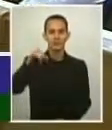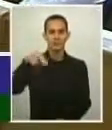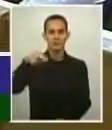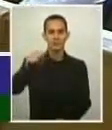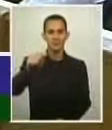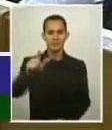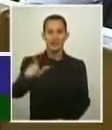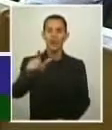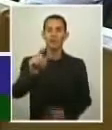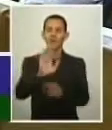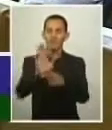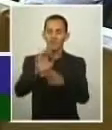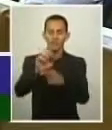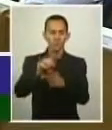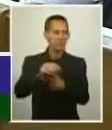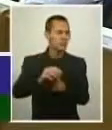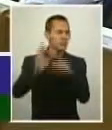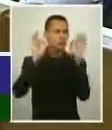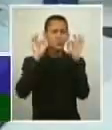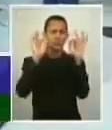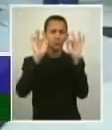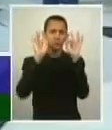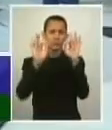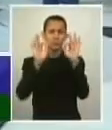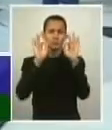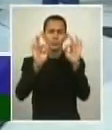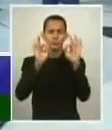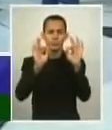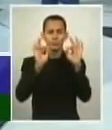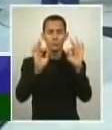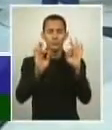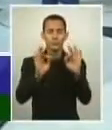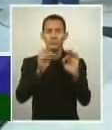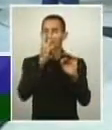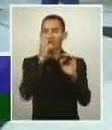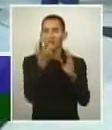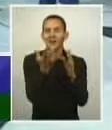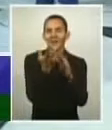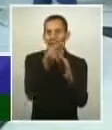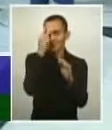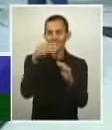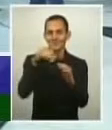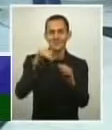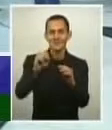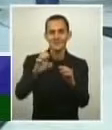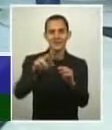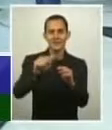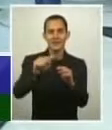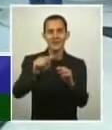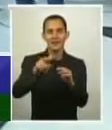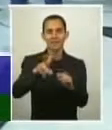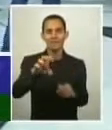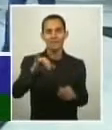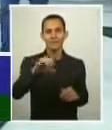e esse filme é magnífico e é equivalente aos Miseráveis filme e